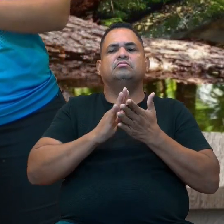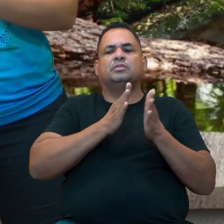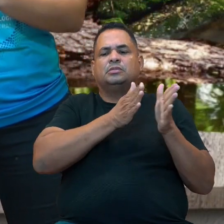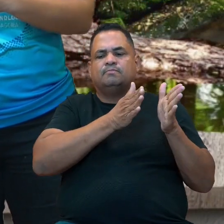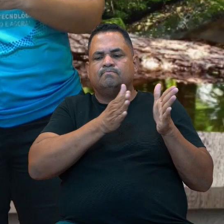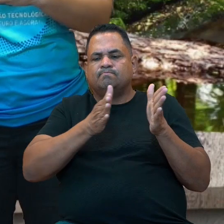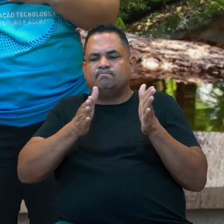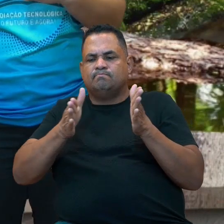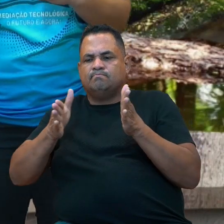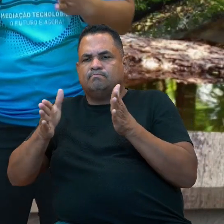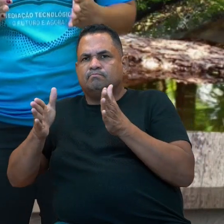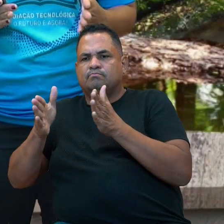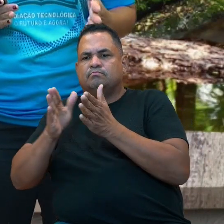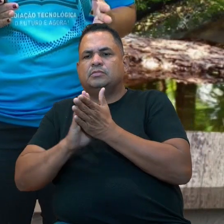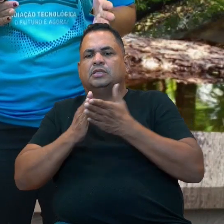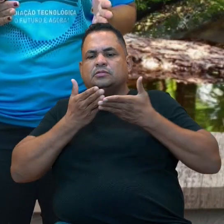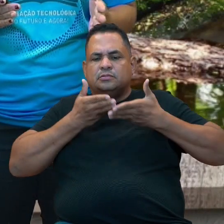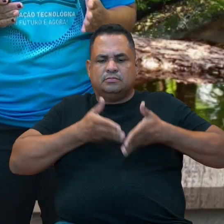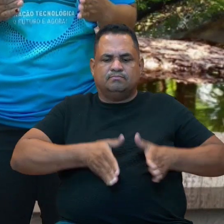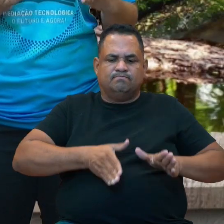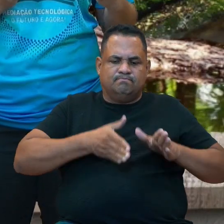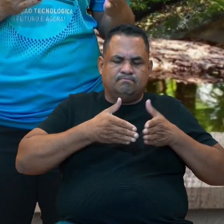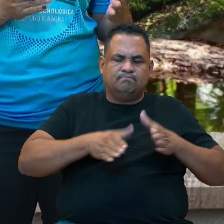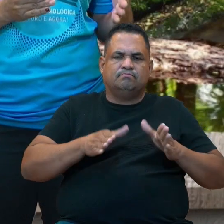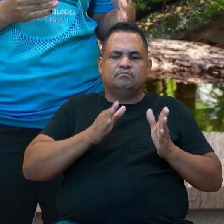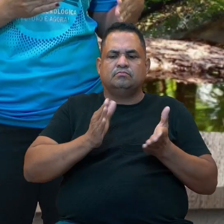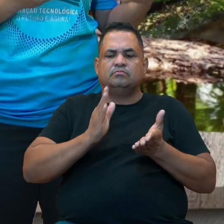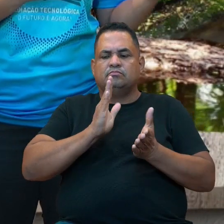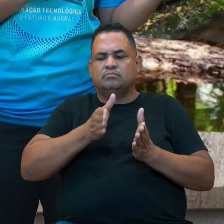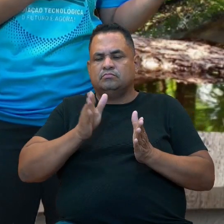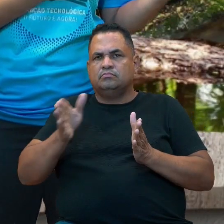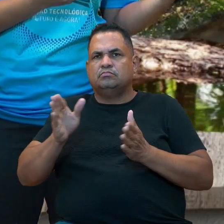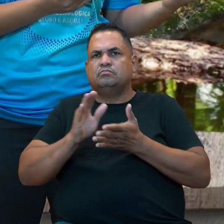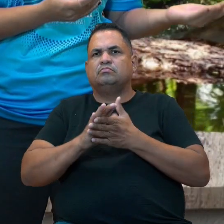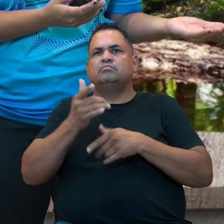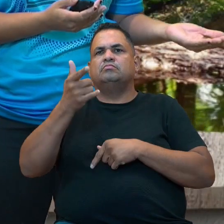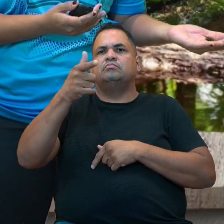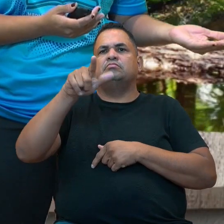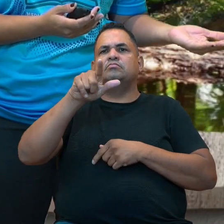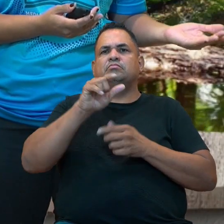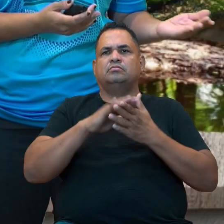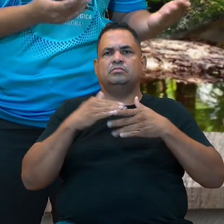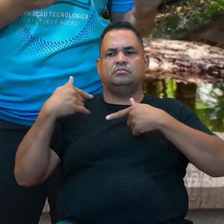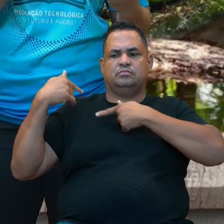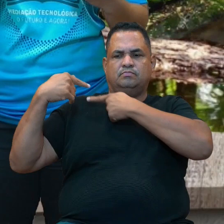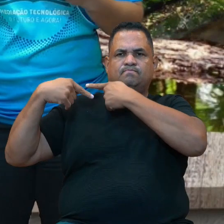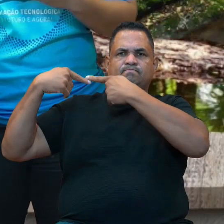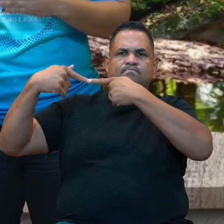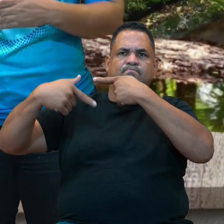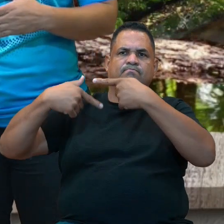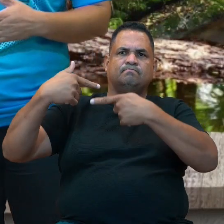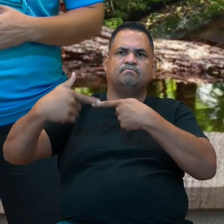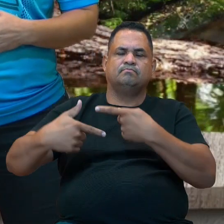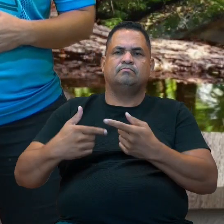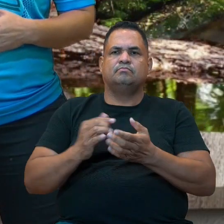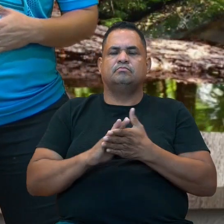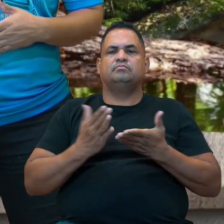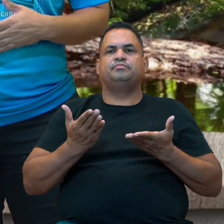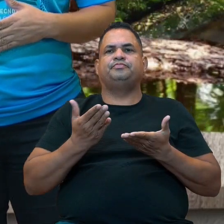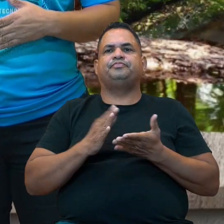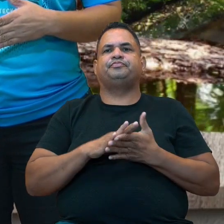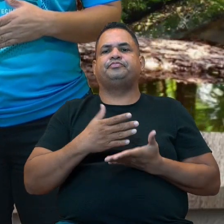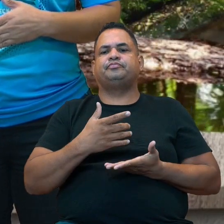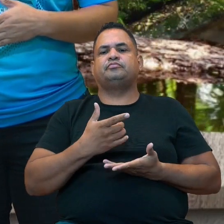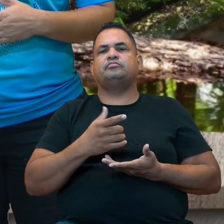maturação reprodutiva e assim conseguem deixar os descendentes. Só se consegue deixar